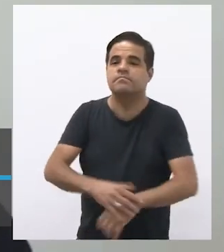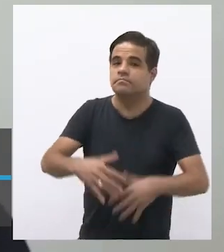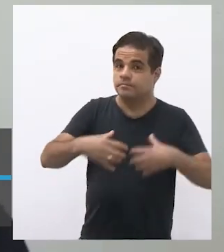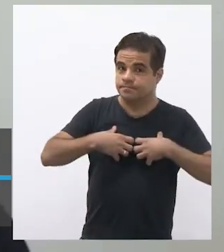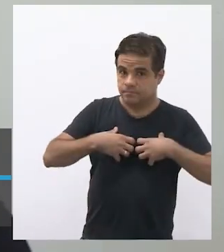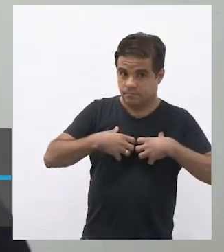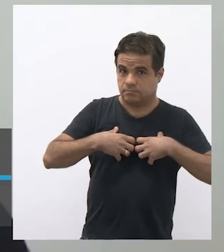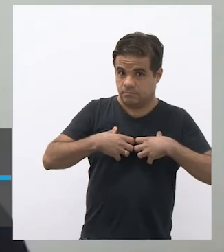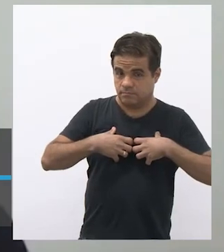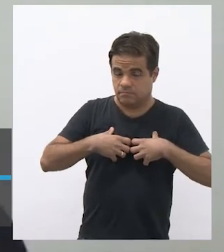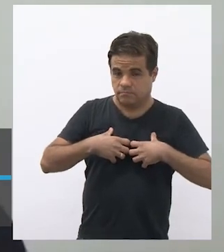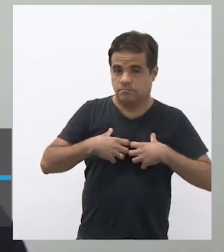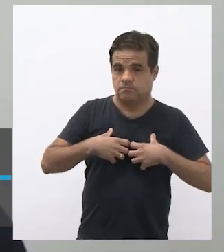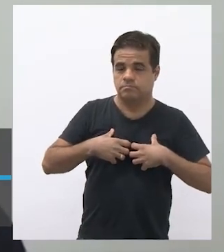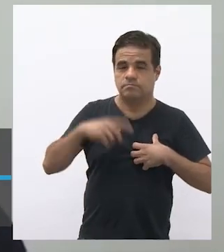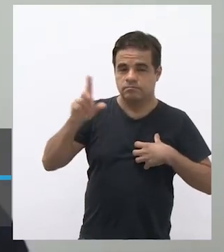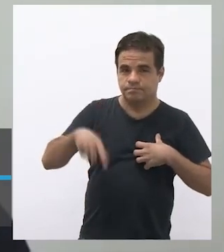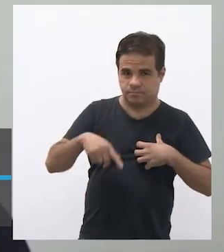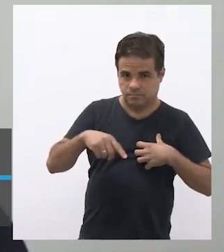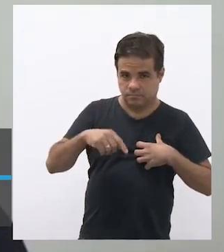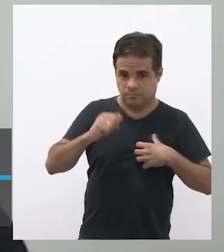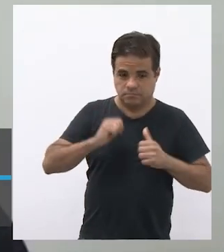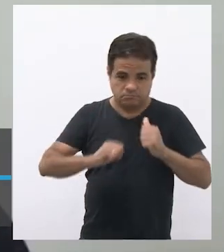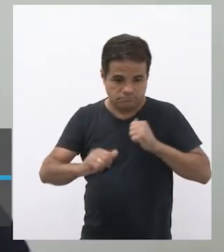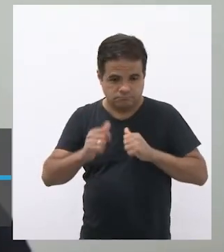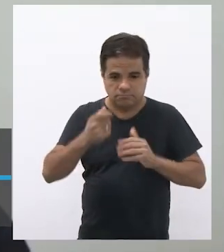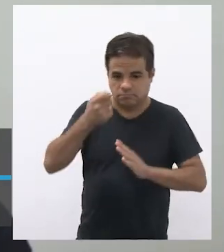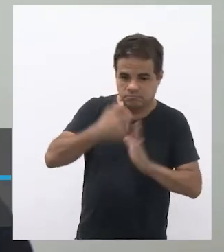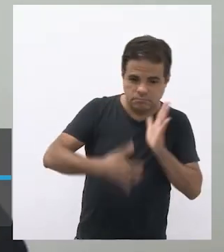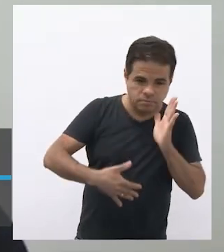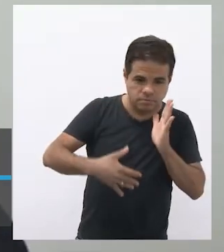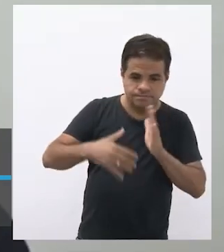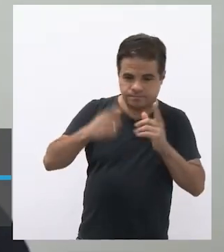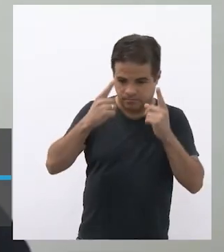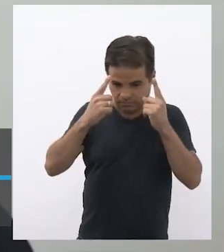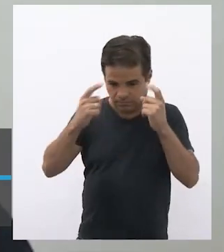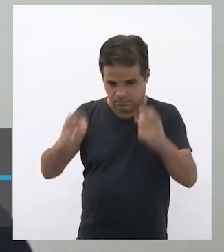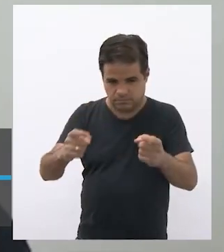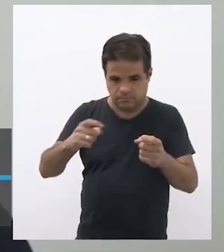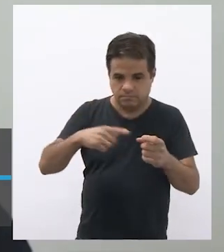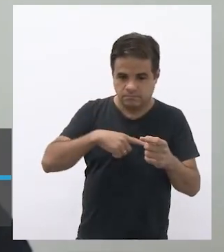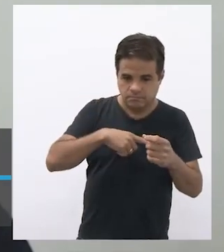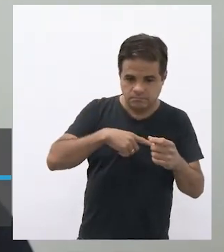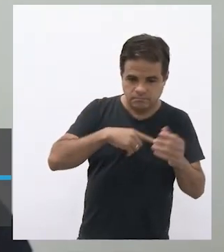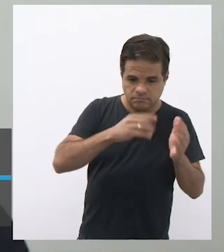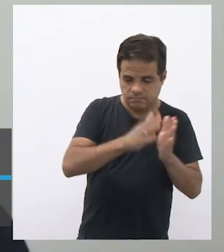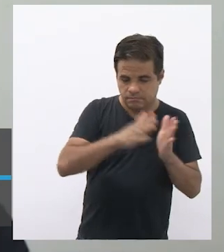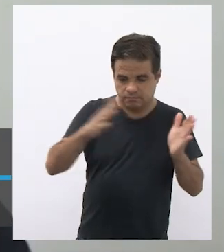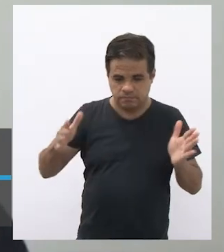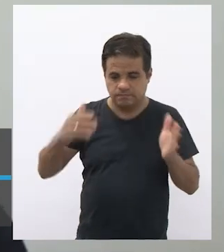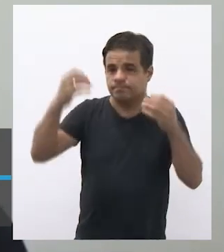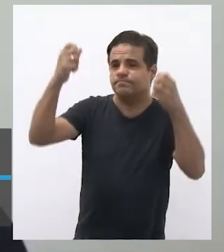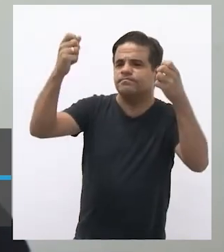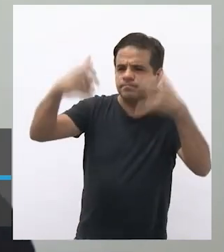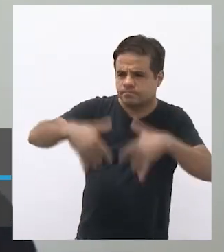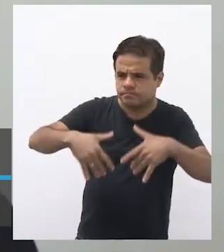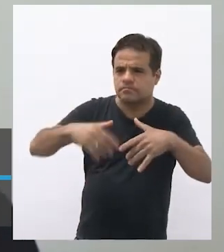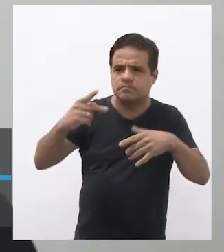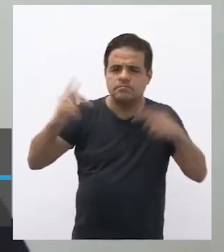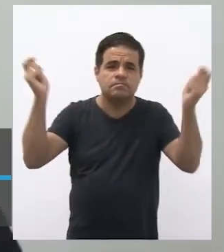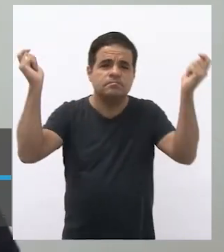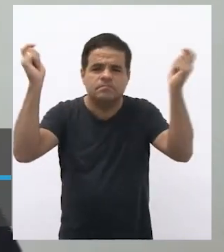maior vigilância em relação ao seu agressor, há uma dificuldade maior de acesso aos serviços, de